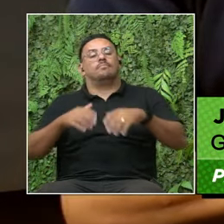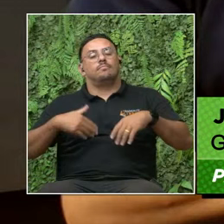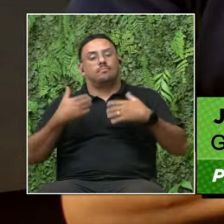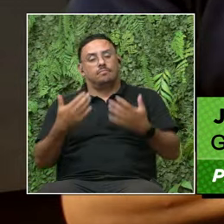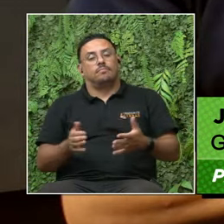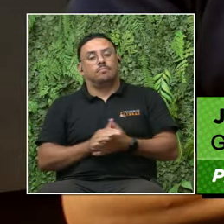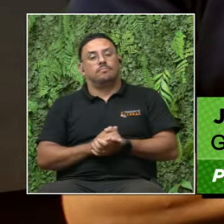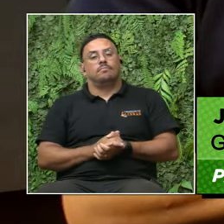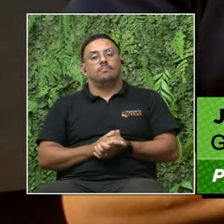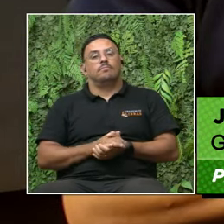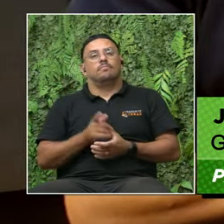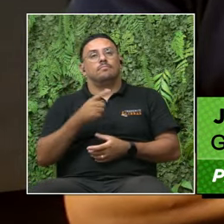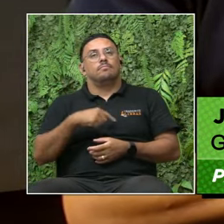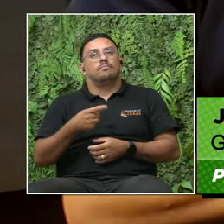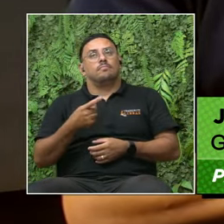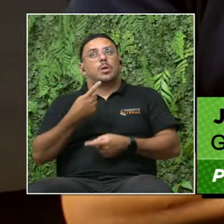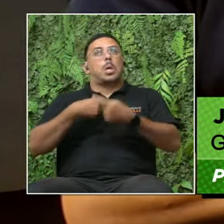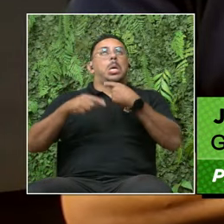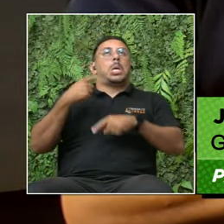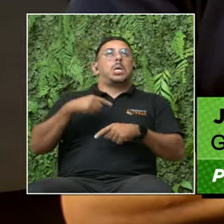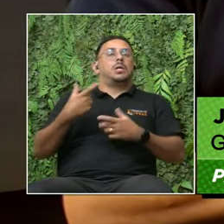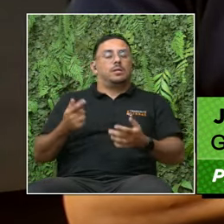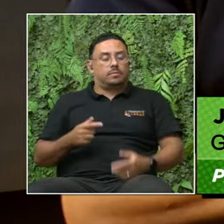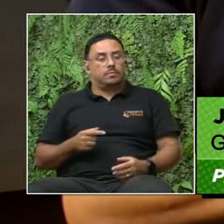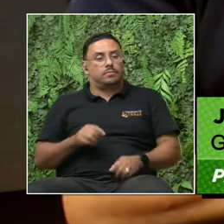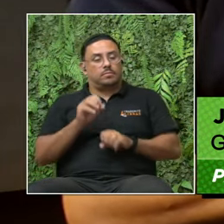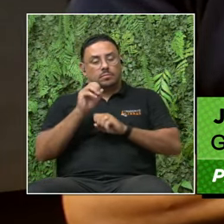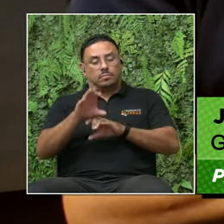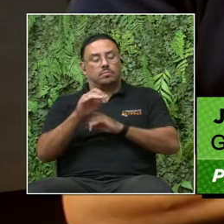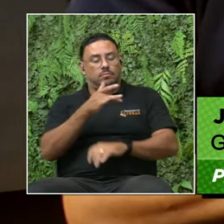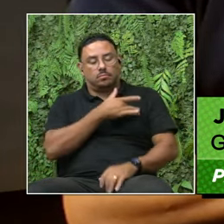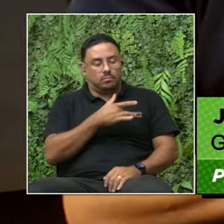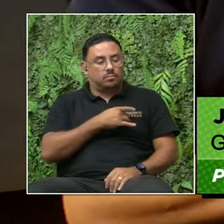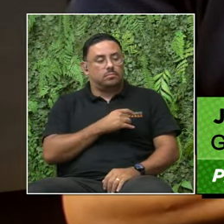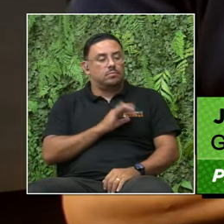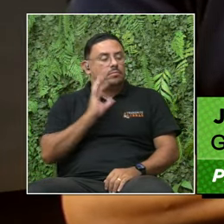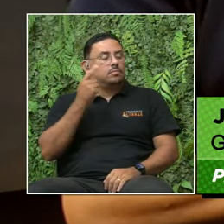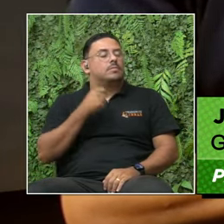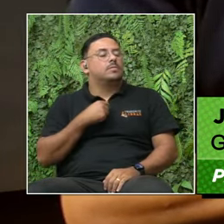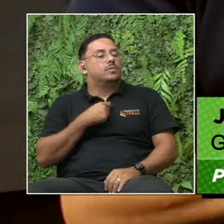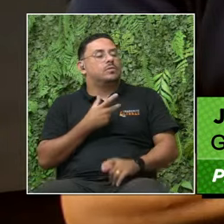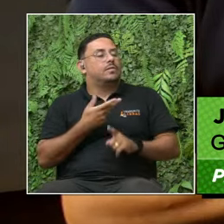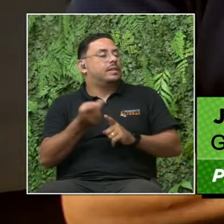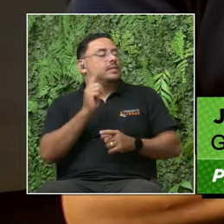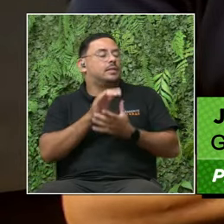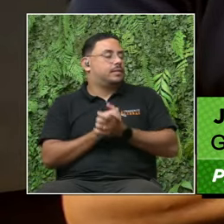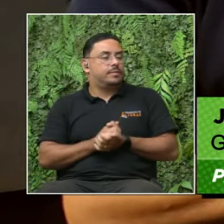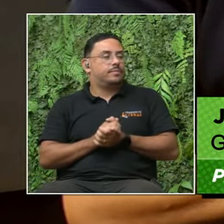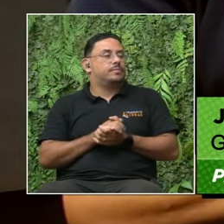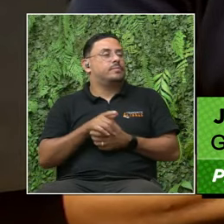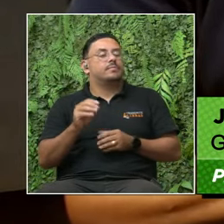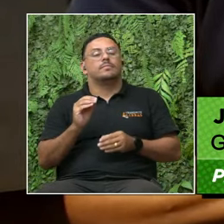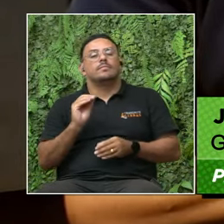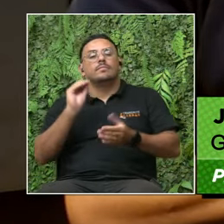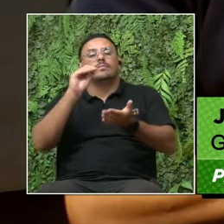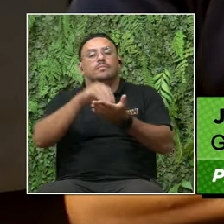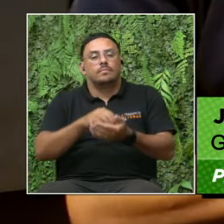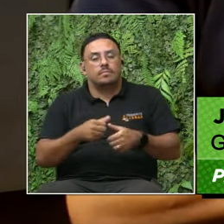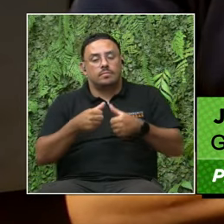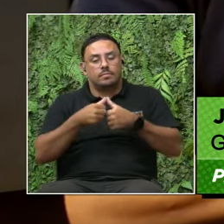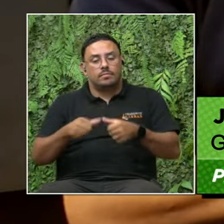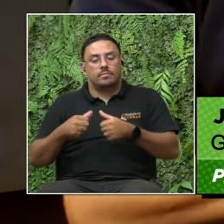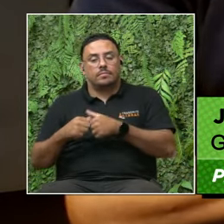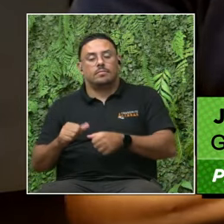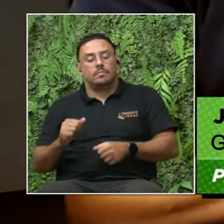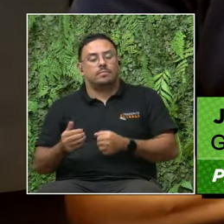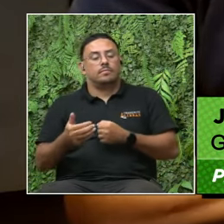então pelo contrário o Nico larcamon não achou que o jogo tava ganho que tava decidido ele coloca mais um zagueiro para